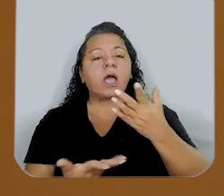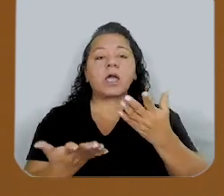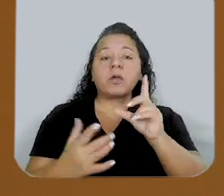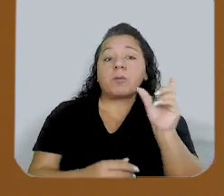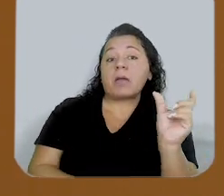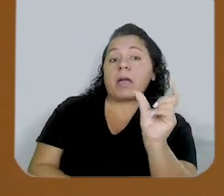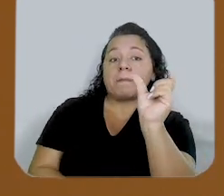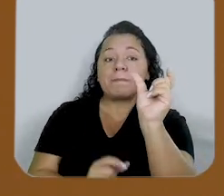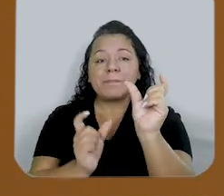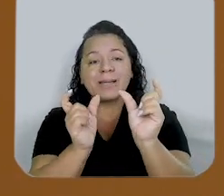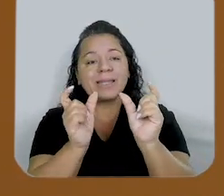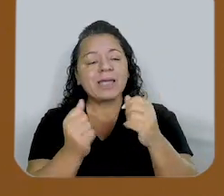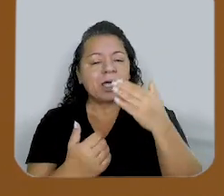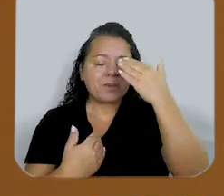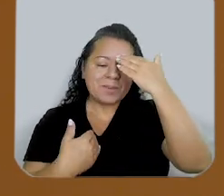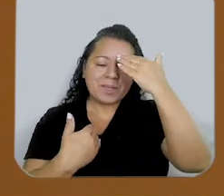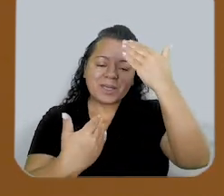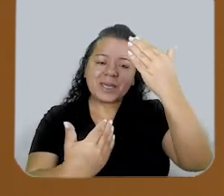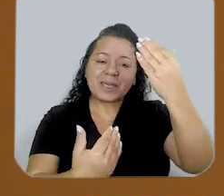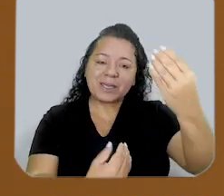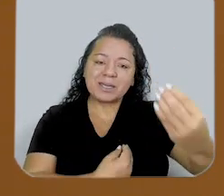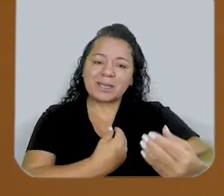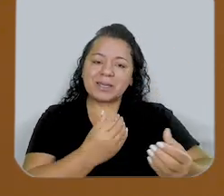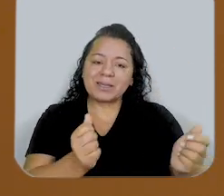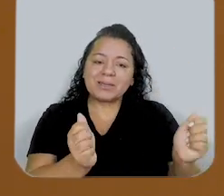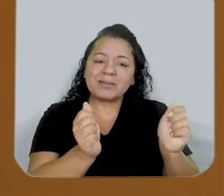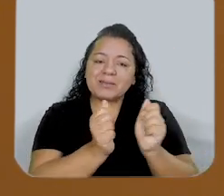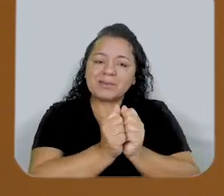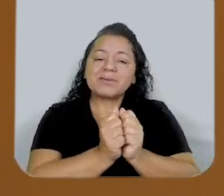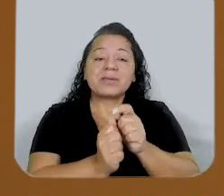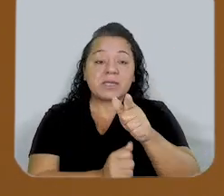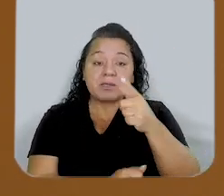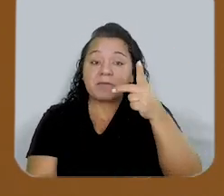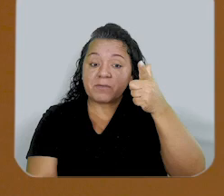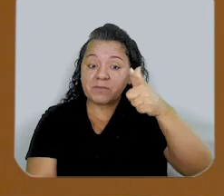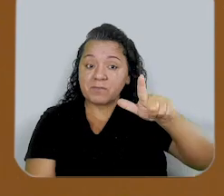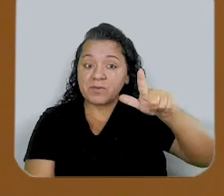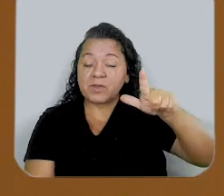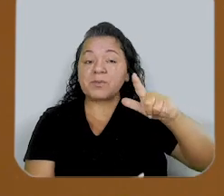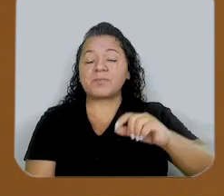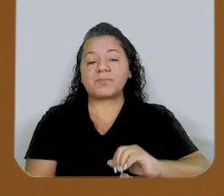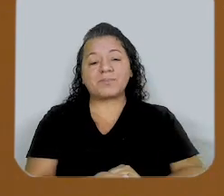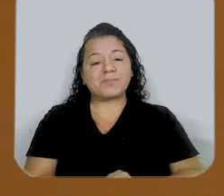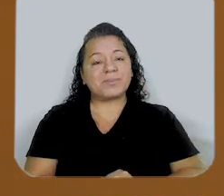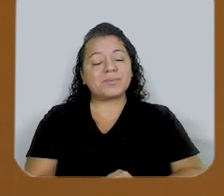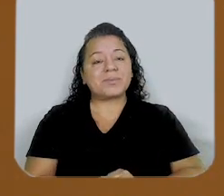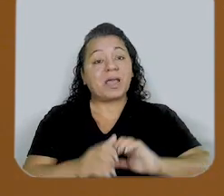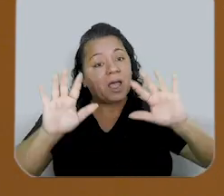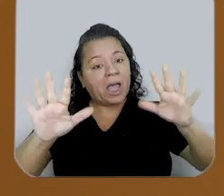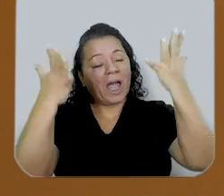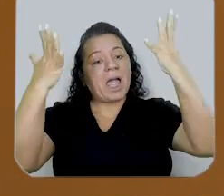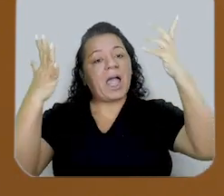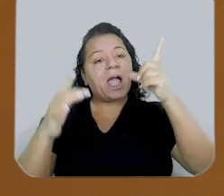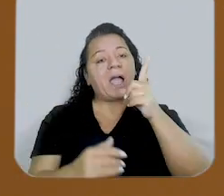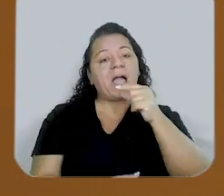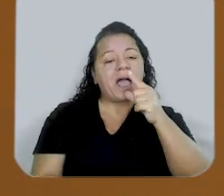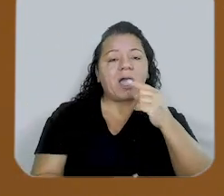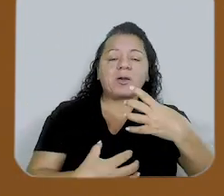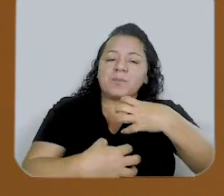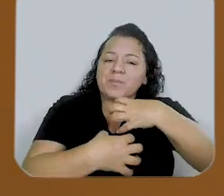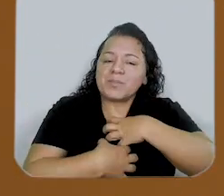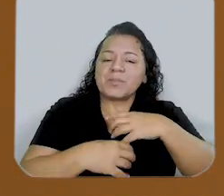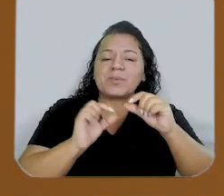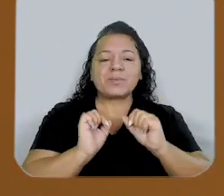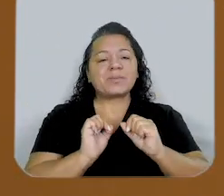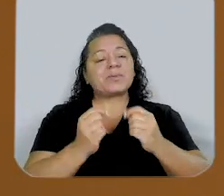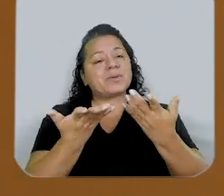Palavra. Obrigado pela companhia de vocês e a gente se vê no próximo episódio. O Festival Águas que Me Tocam é um projeto